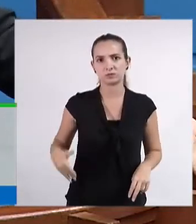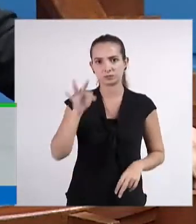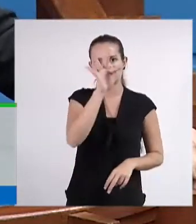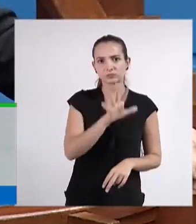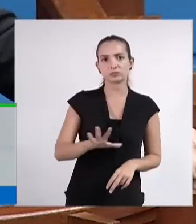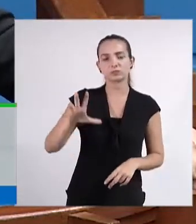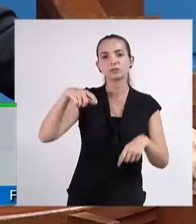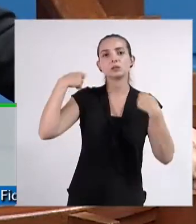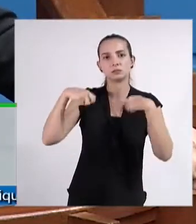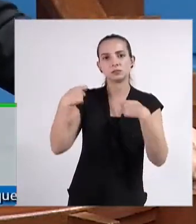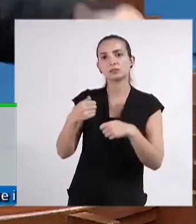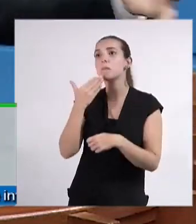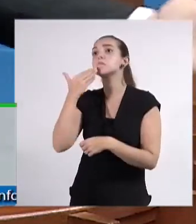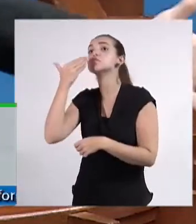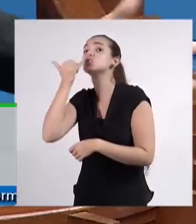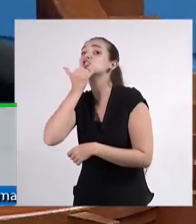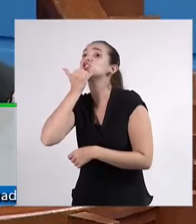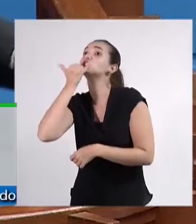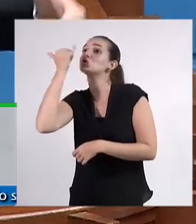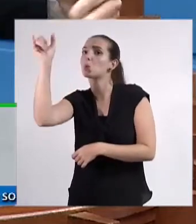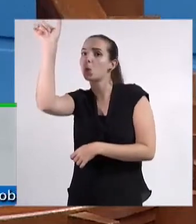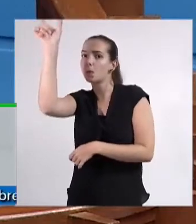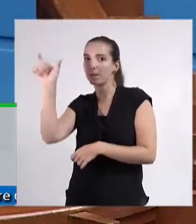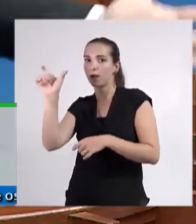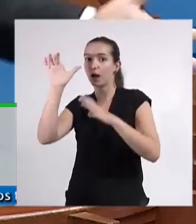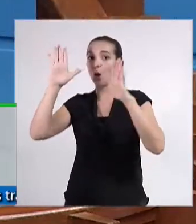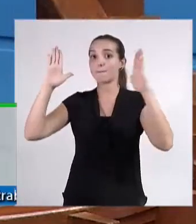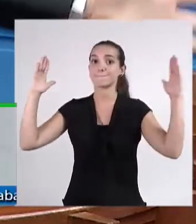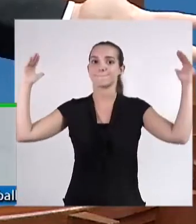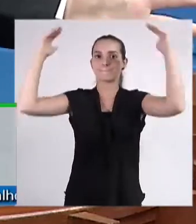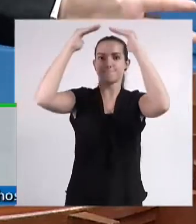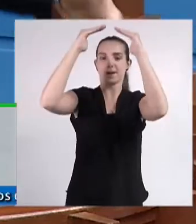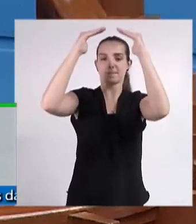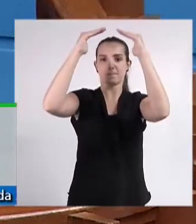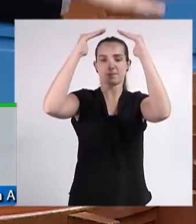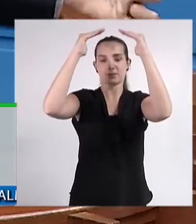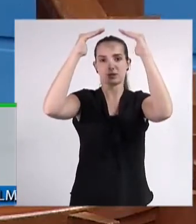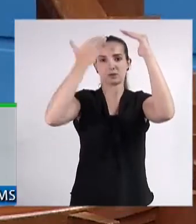ter feito uma espionagem em cima dos bispos que estão preparando uma reunião para